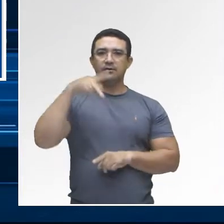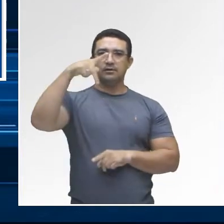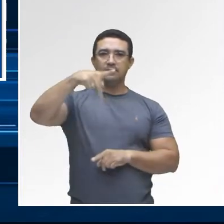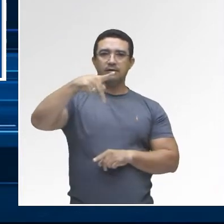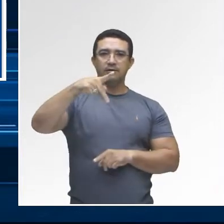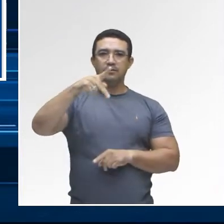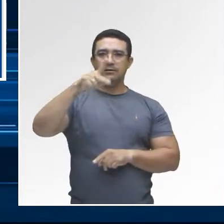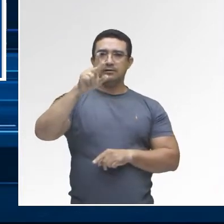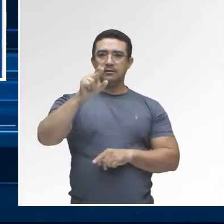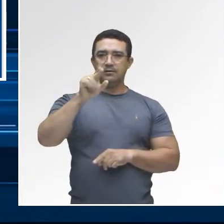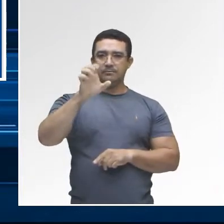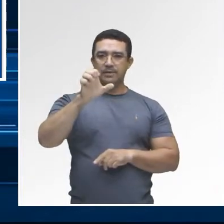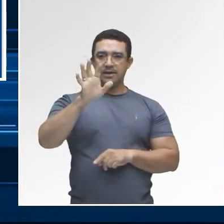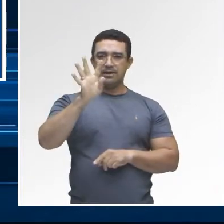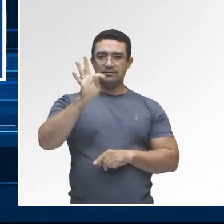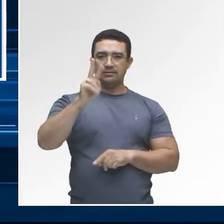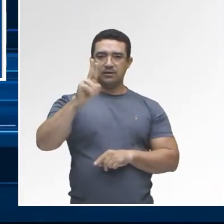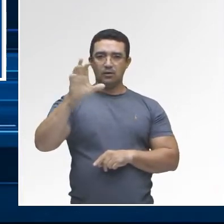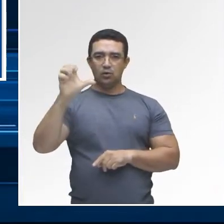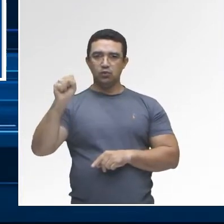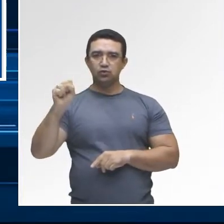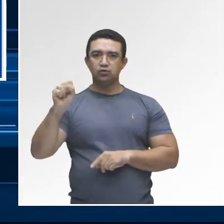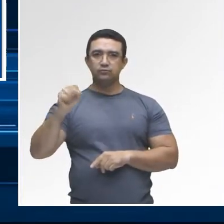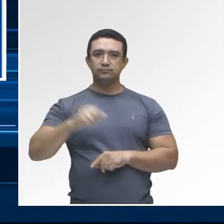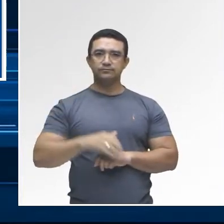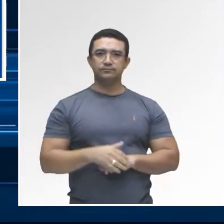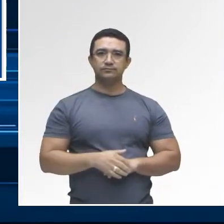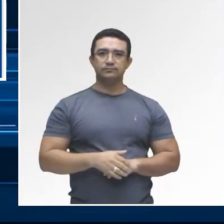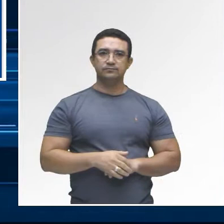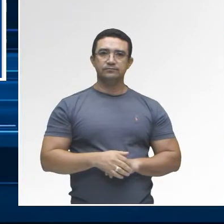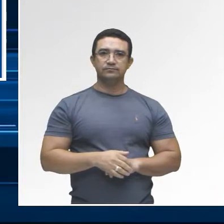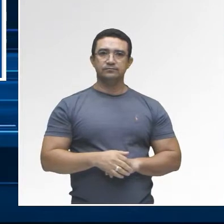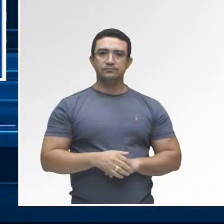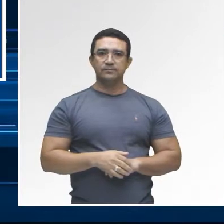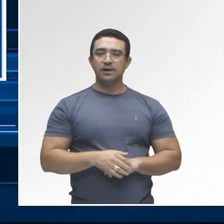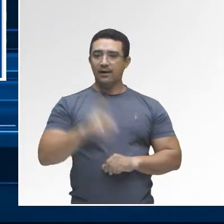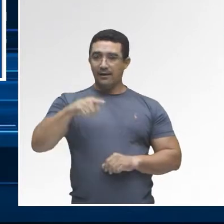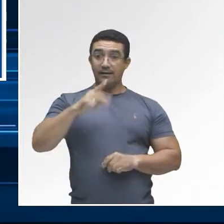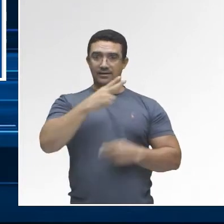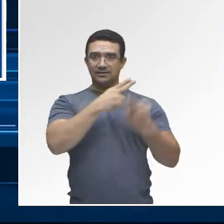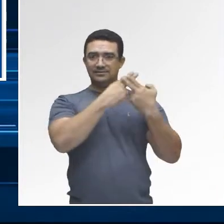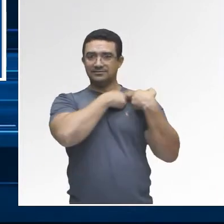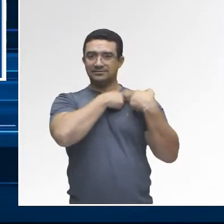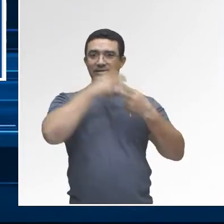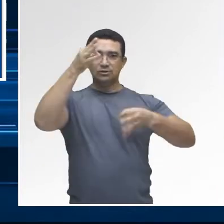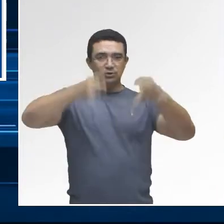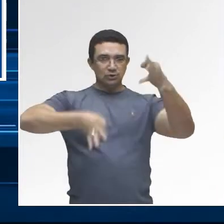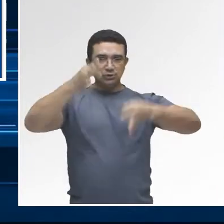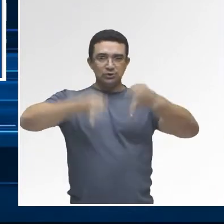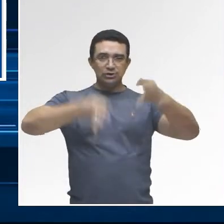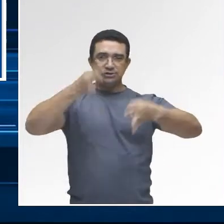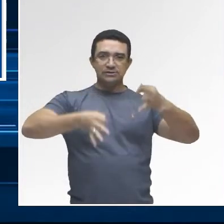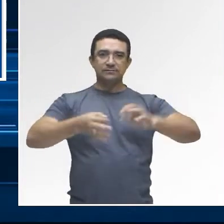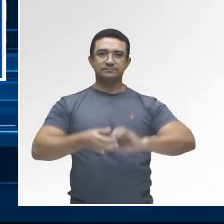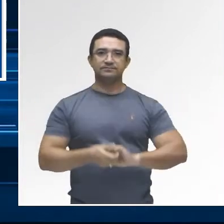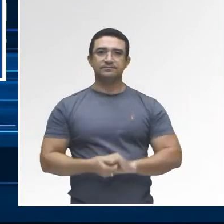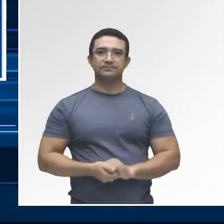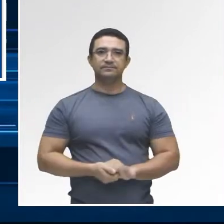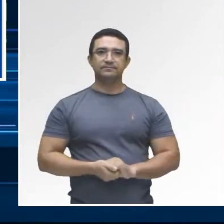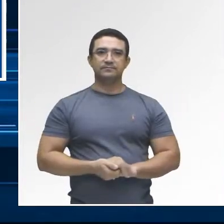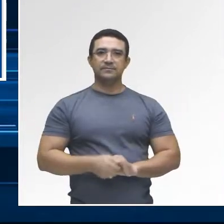pela justiça. Os edis, que vão tomar conta dos serviços públicos, o abastecimento